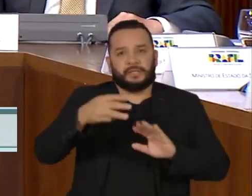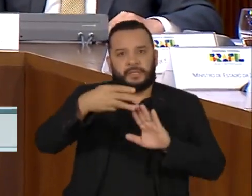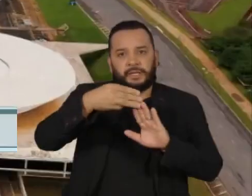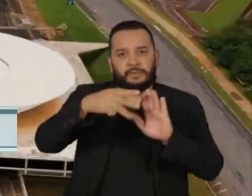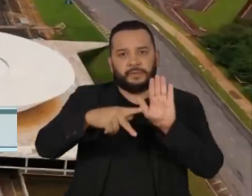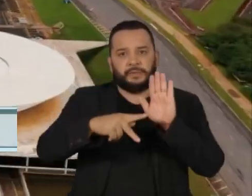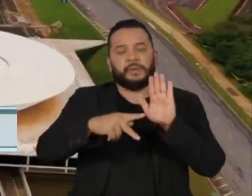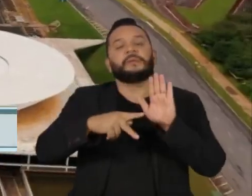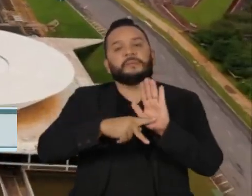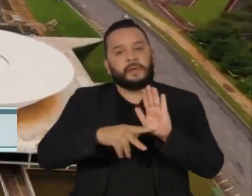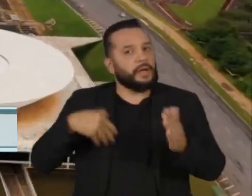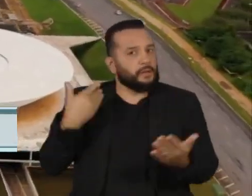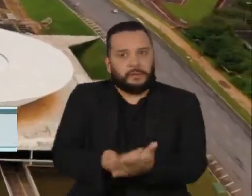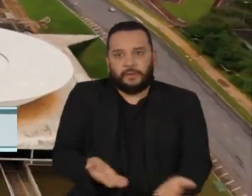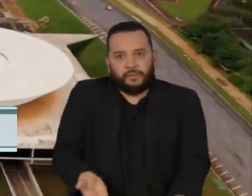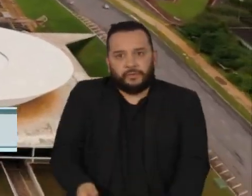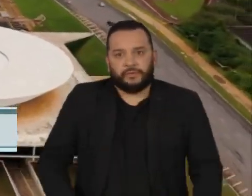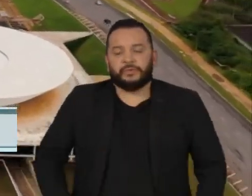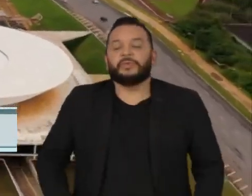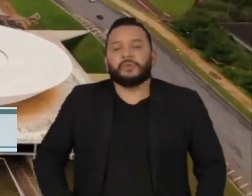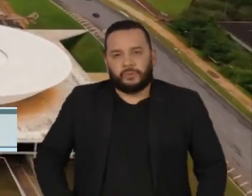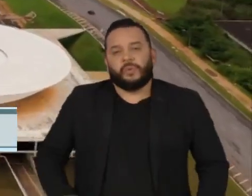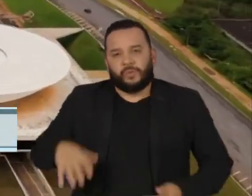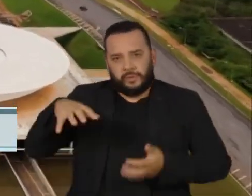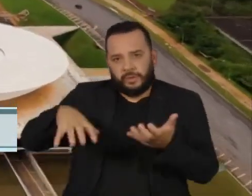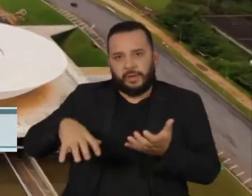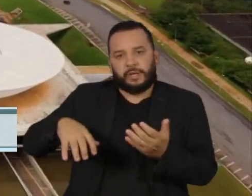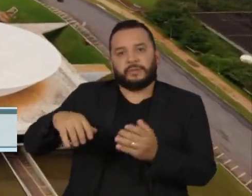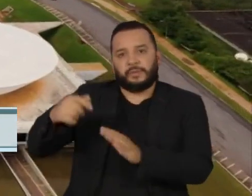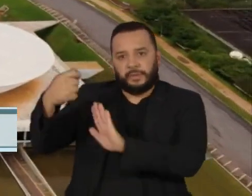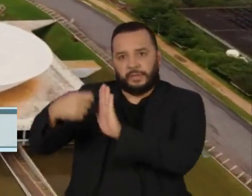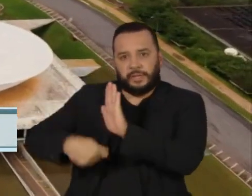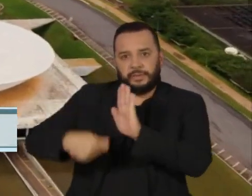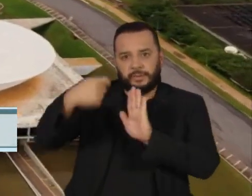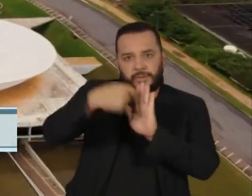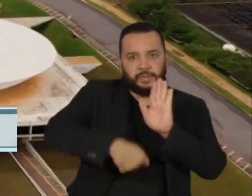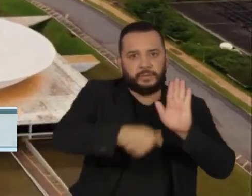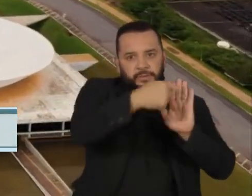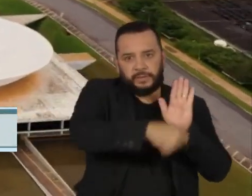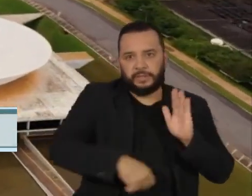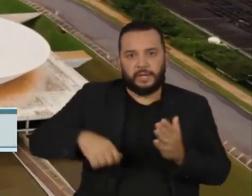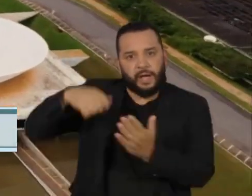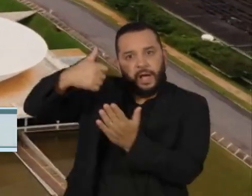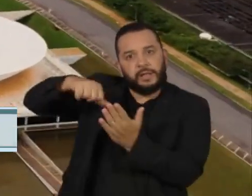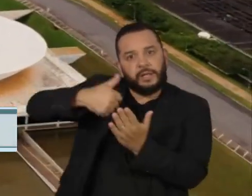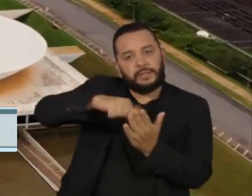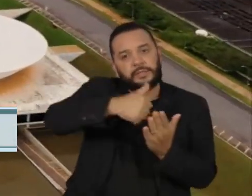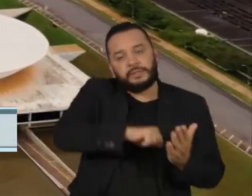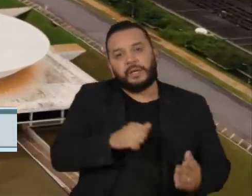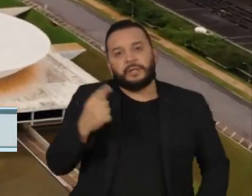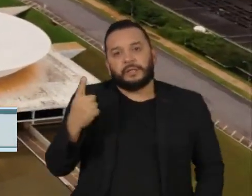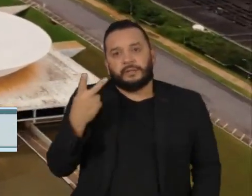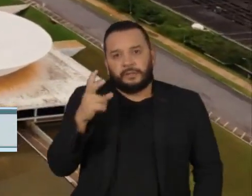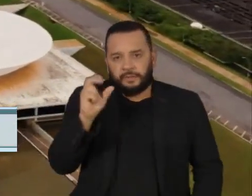aqui. O Congresso precisa analisar cada um dos textos em até 120 dias